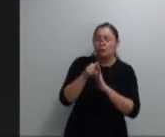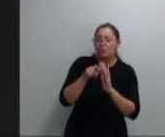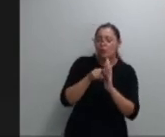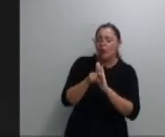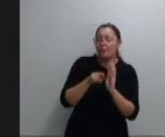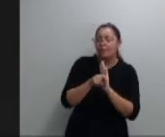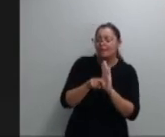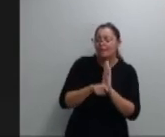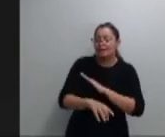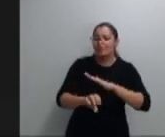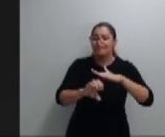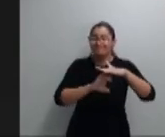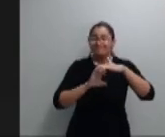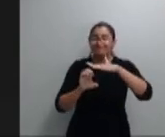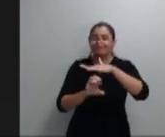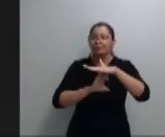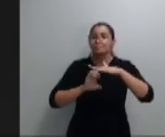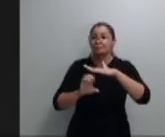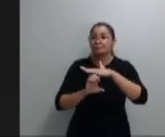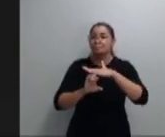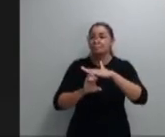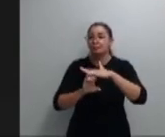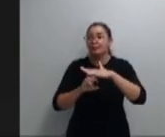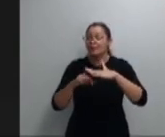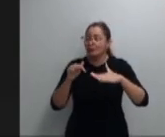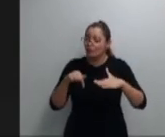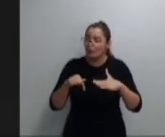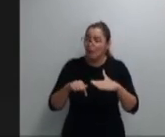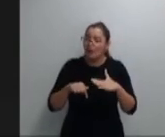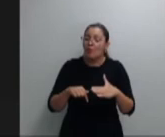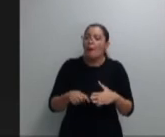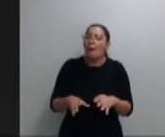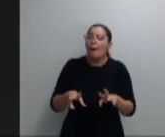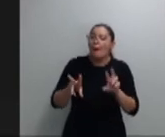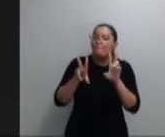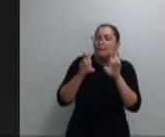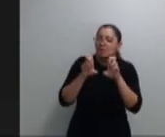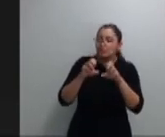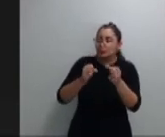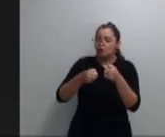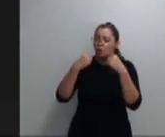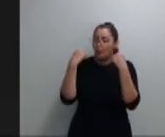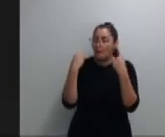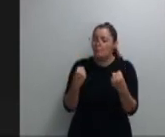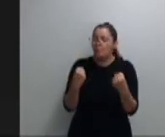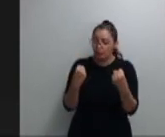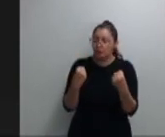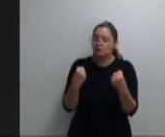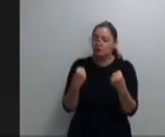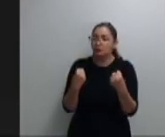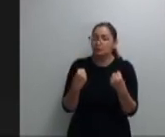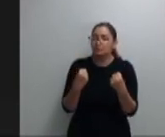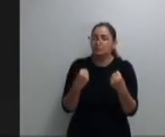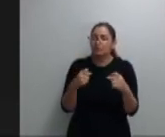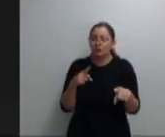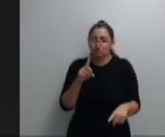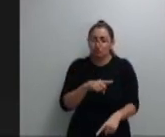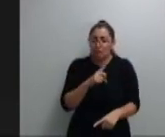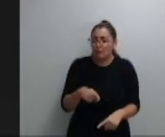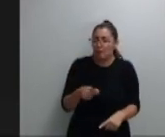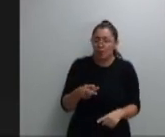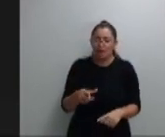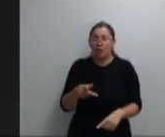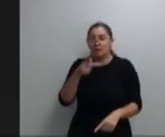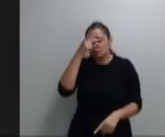empresarial que venham a configurar concentrações de poder de mercado com potencial de eliminar a concorrência em